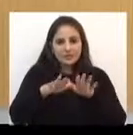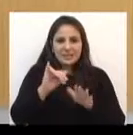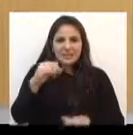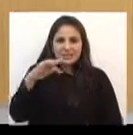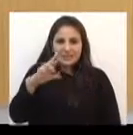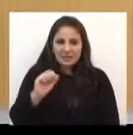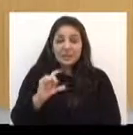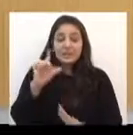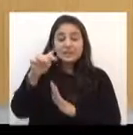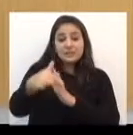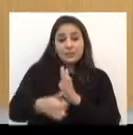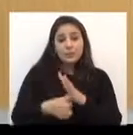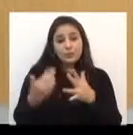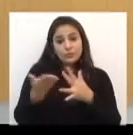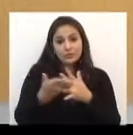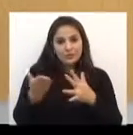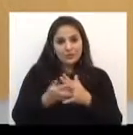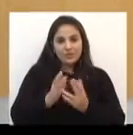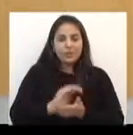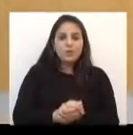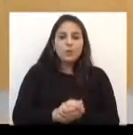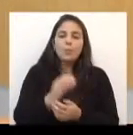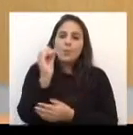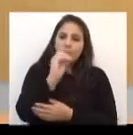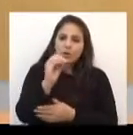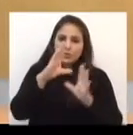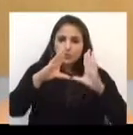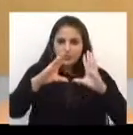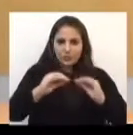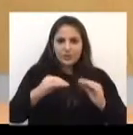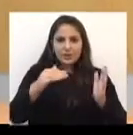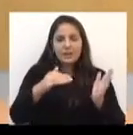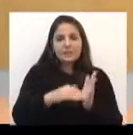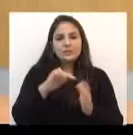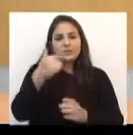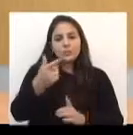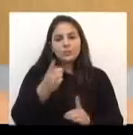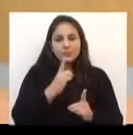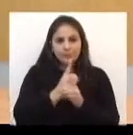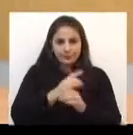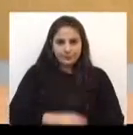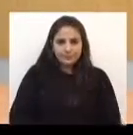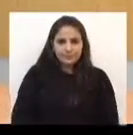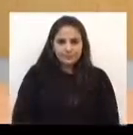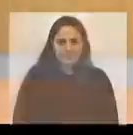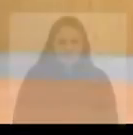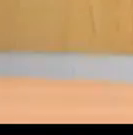logo após o bloco de intervalos. Uma ótima noite e até a nossa próxima edição.